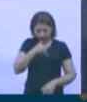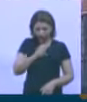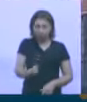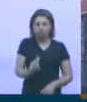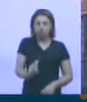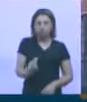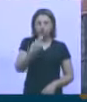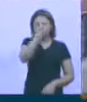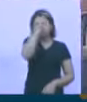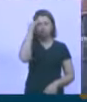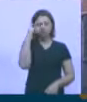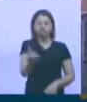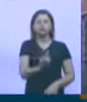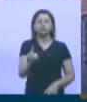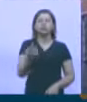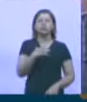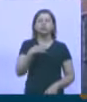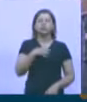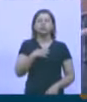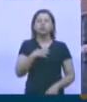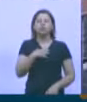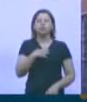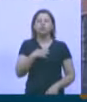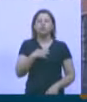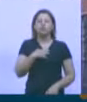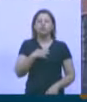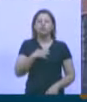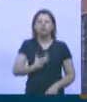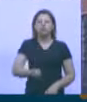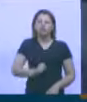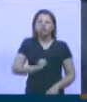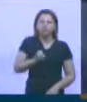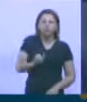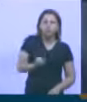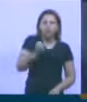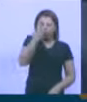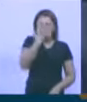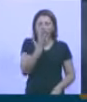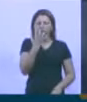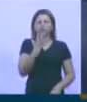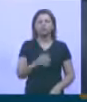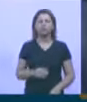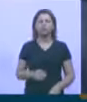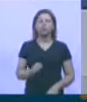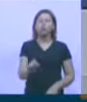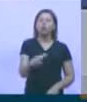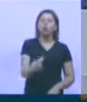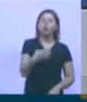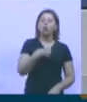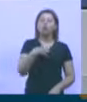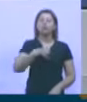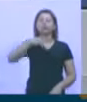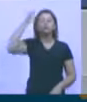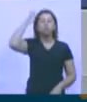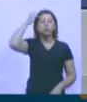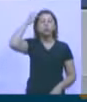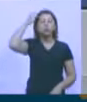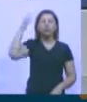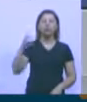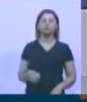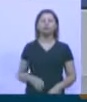a pessoa quando está só tem um sentimento de raiva. Or I feel very guilty. Ou me sinto culpado,